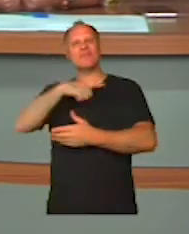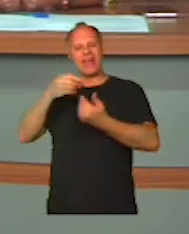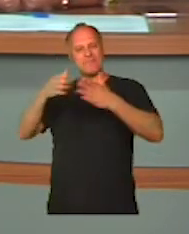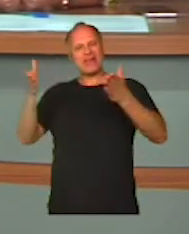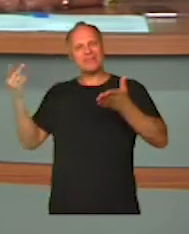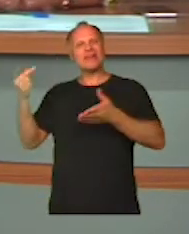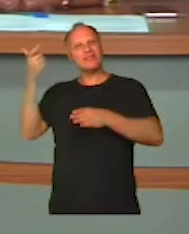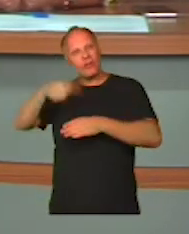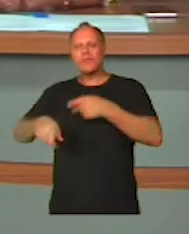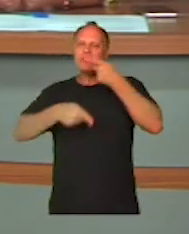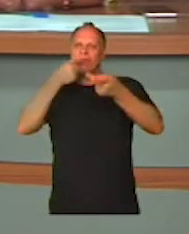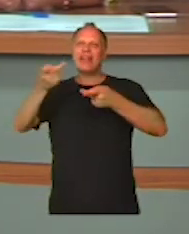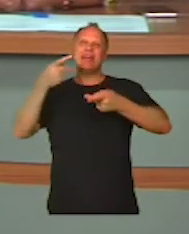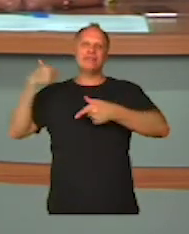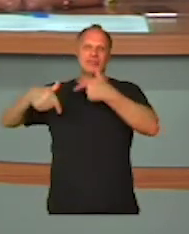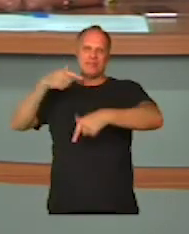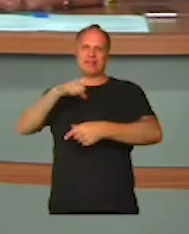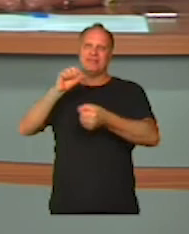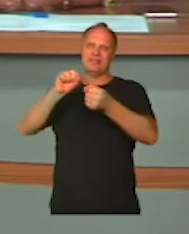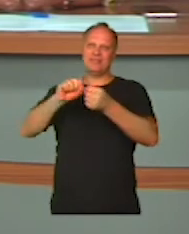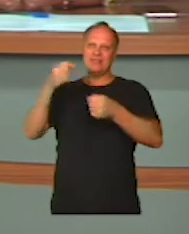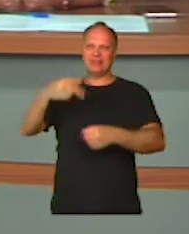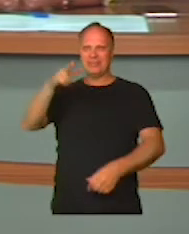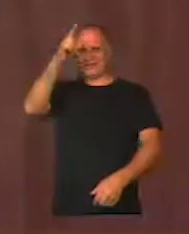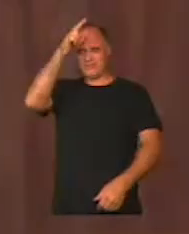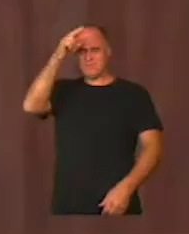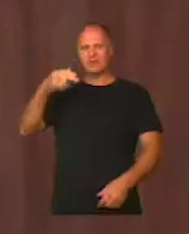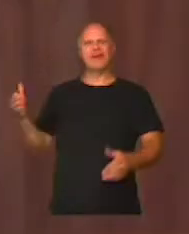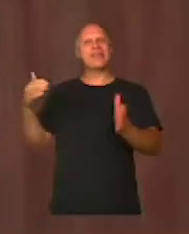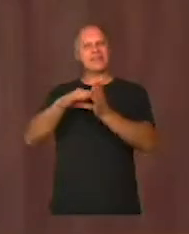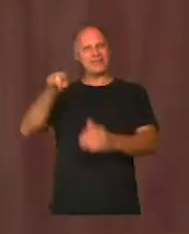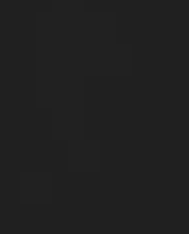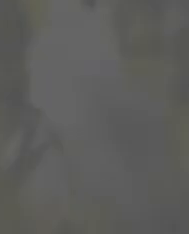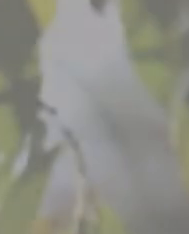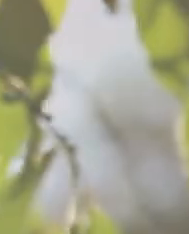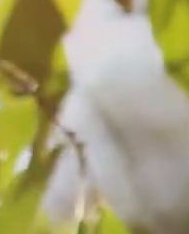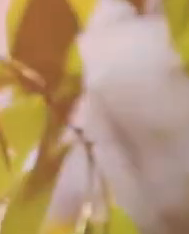abertas para vocês divulgarem o trabalho aqui na Vale TV. Obrigado. Obrigada. Até o próximo.